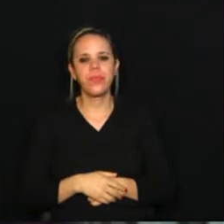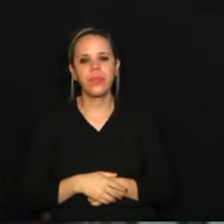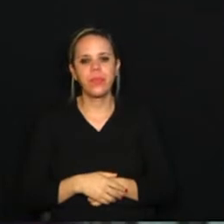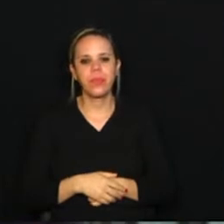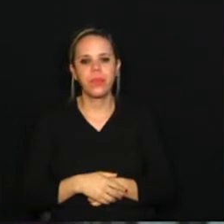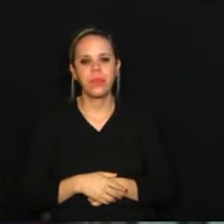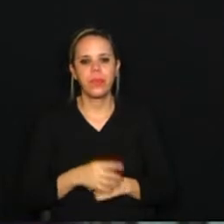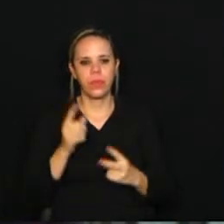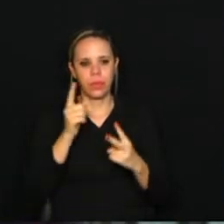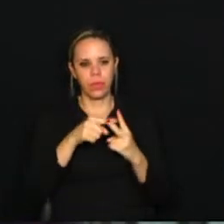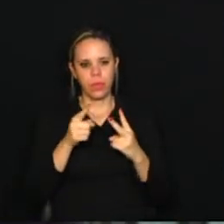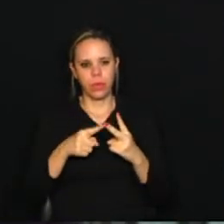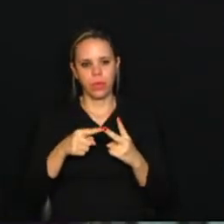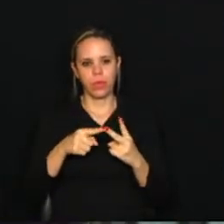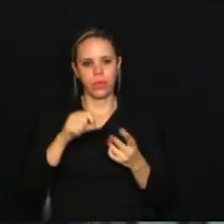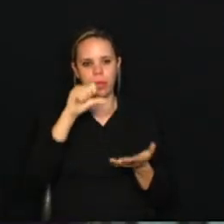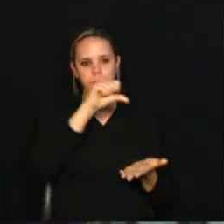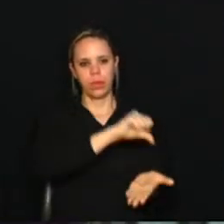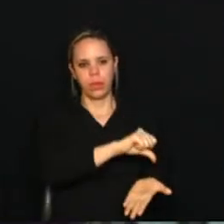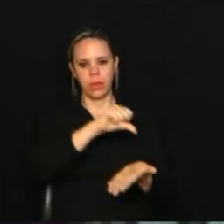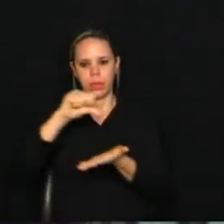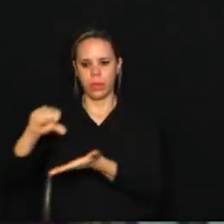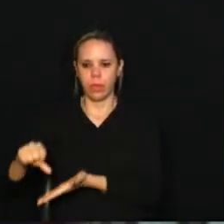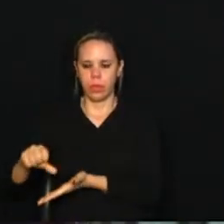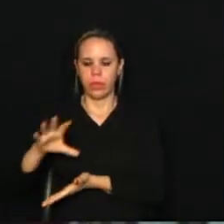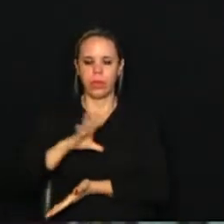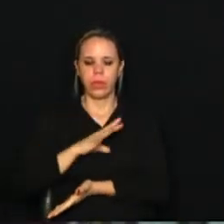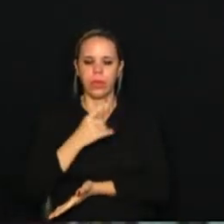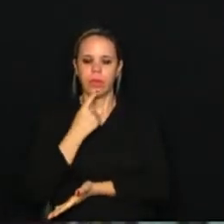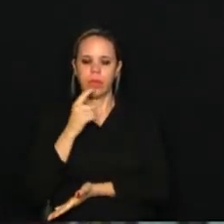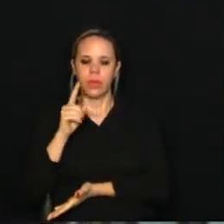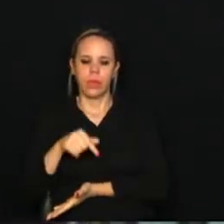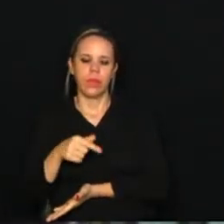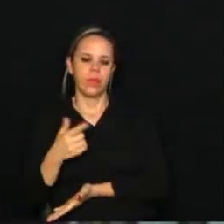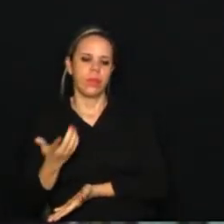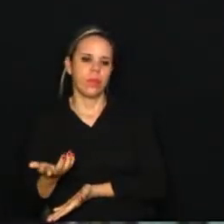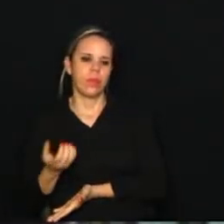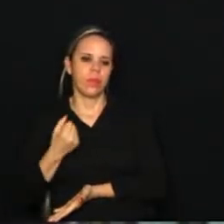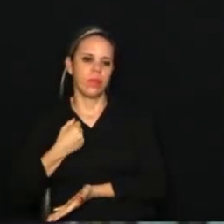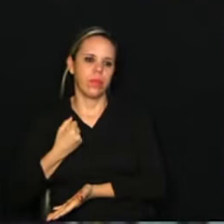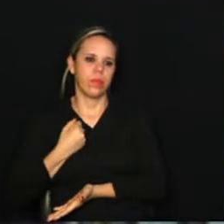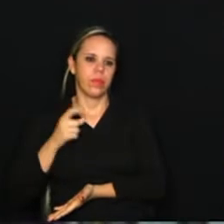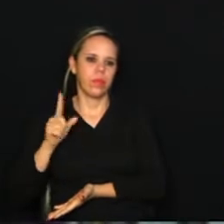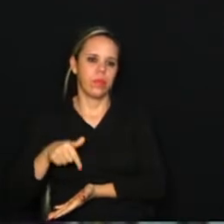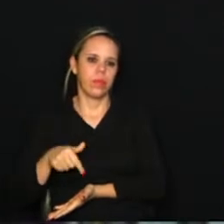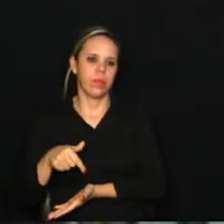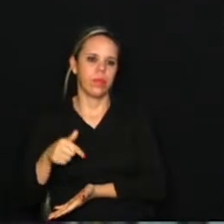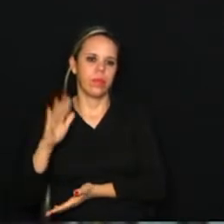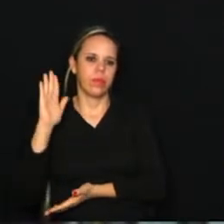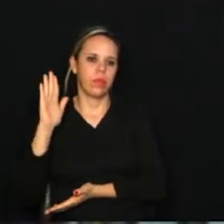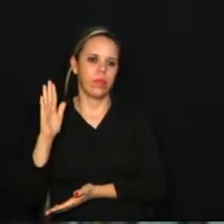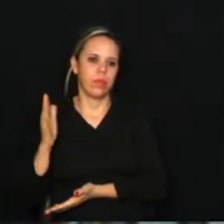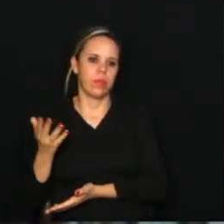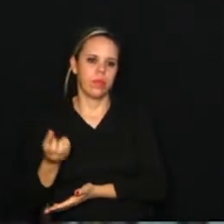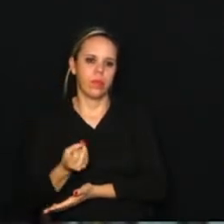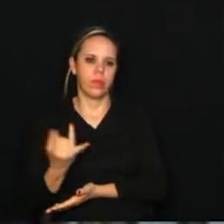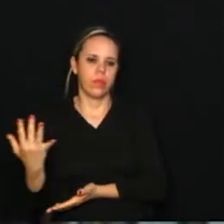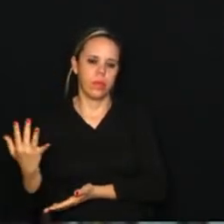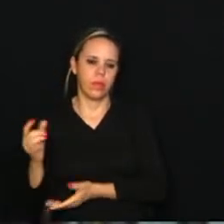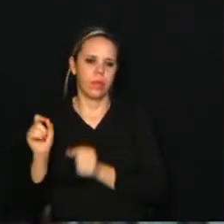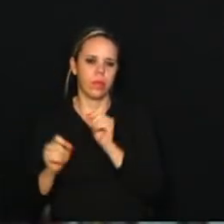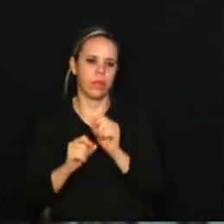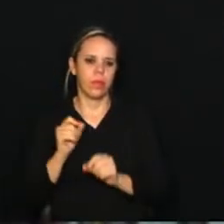duas regiões onde esse déficit é muito mais acentuado do